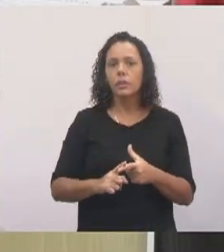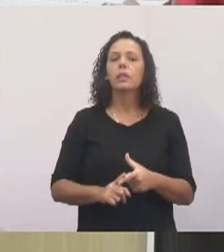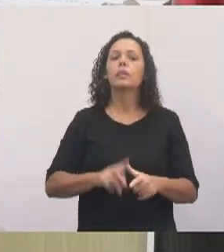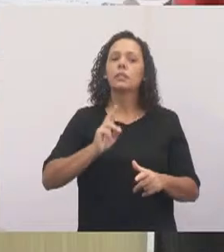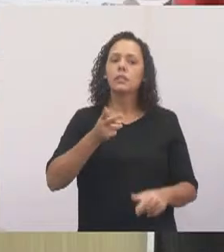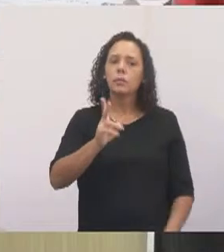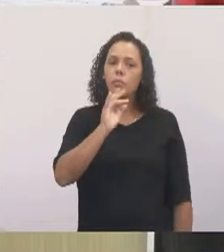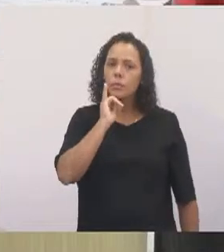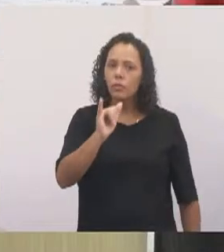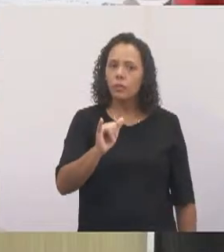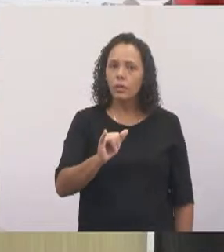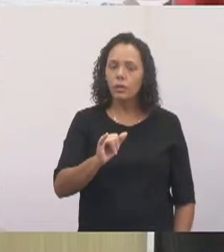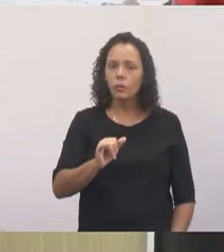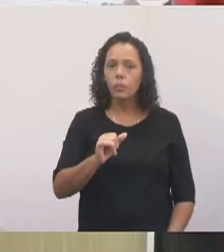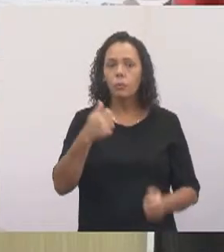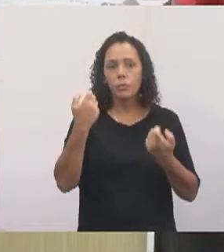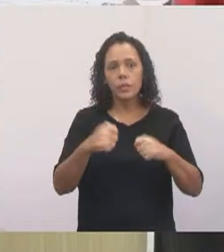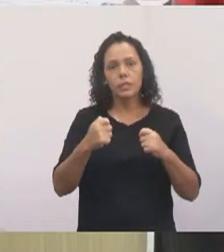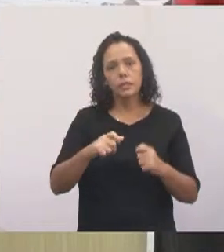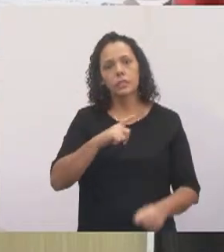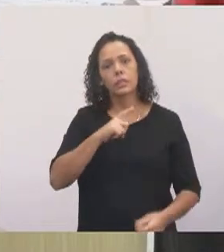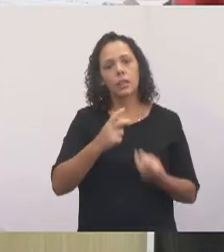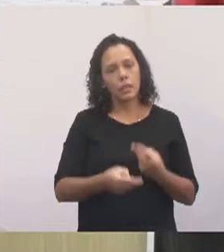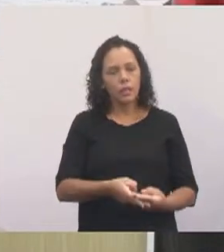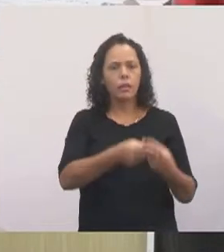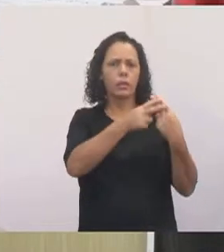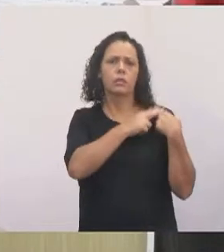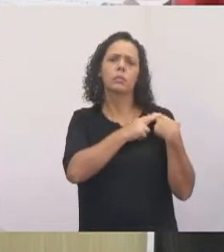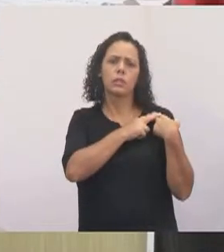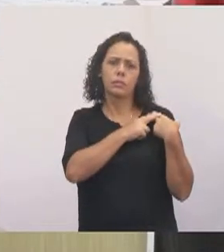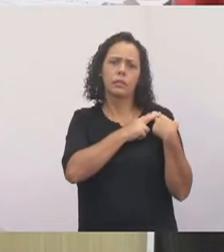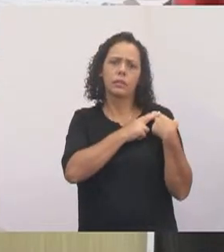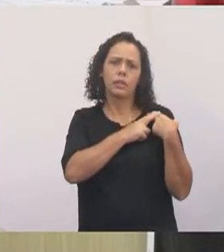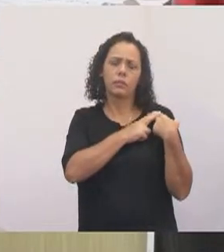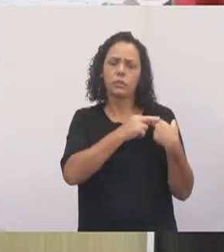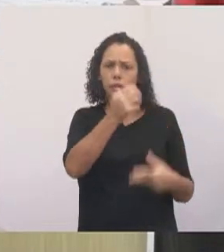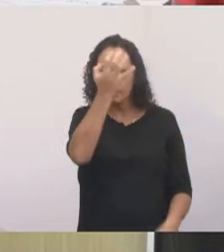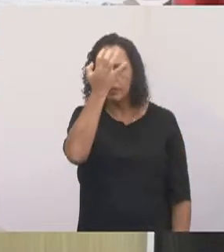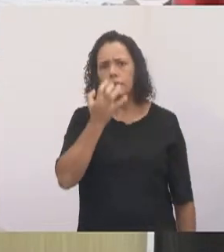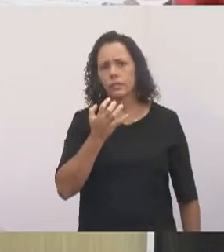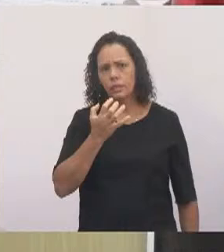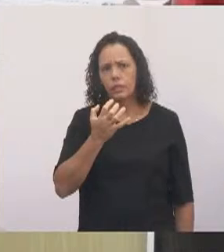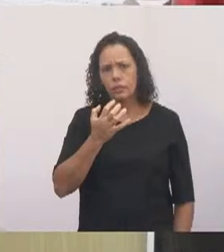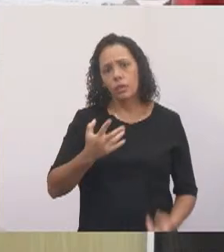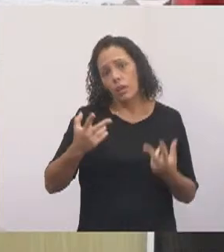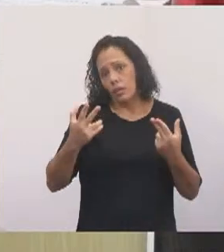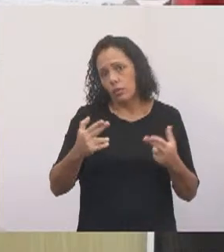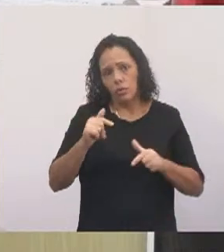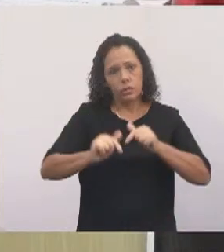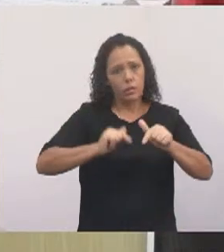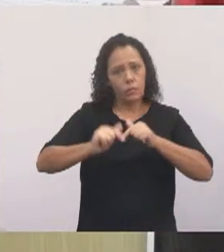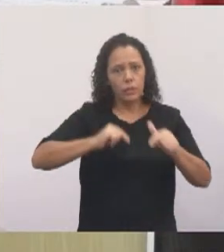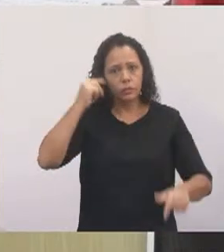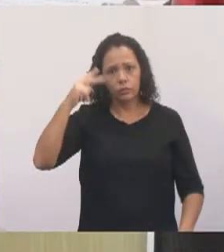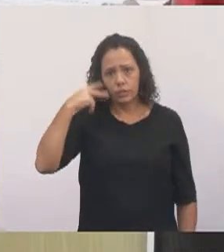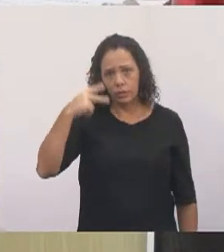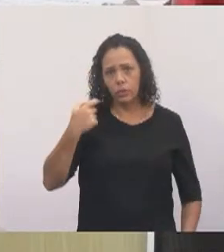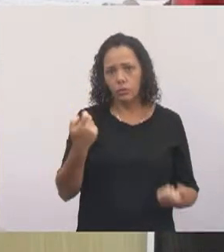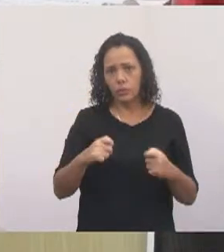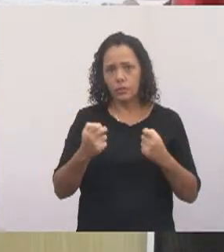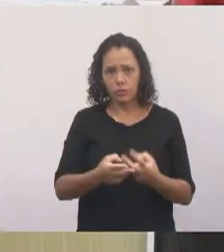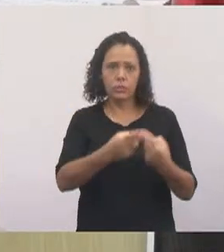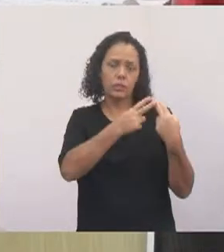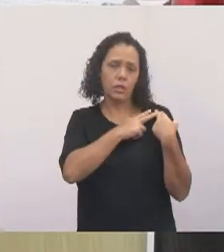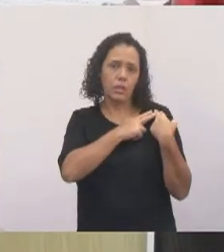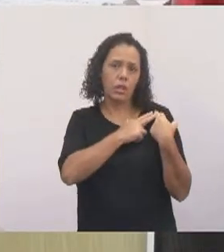coisa que eu estar aqui como vereadora e estar fazendo as coisas nas coxas. Eu não faço nada nas coxas. Tá certo. Tá? Então, é o que eu falei, o veto, eu estou até esperando